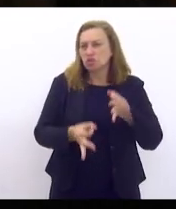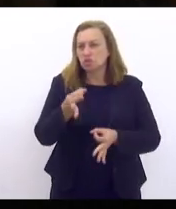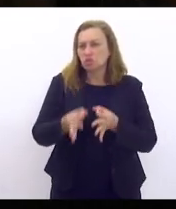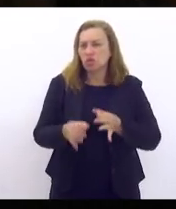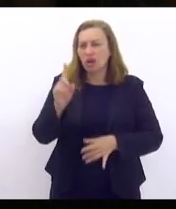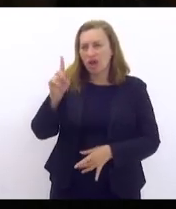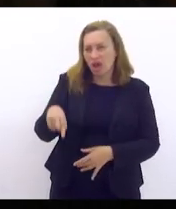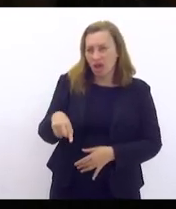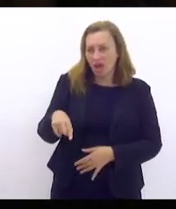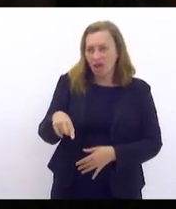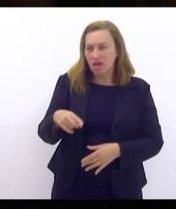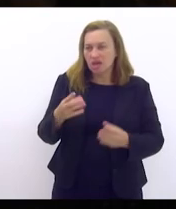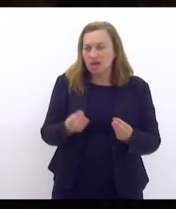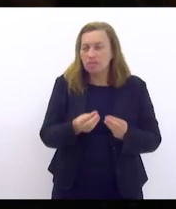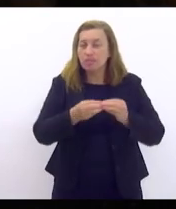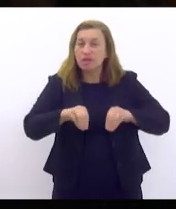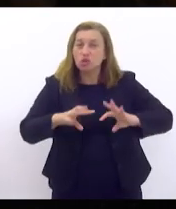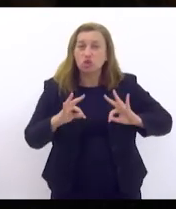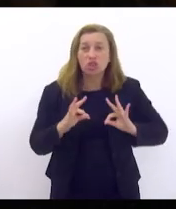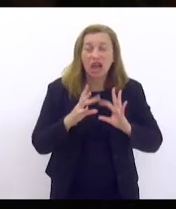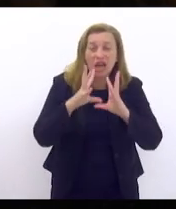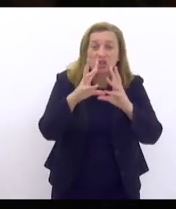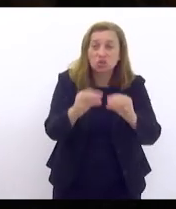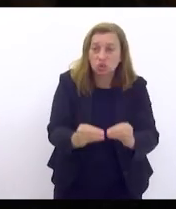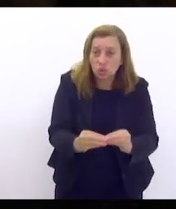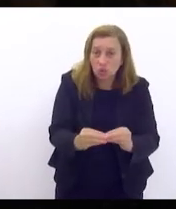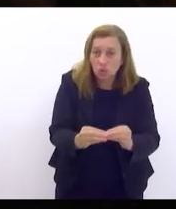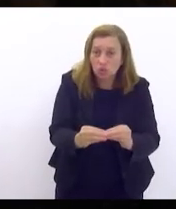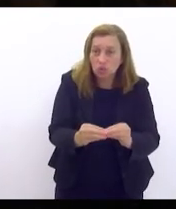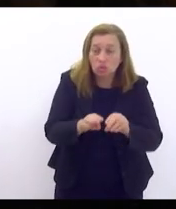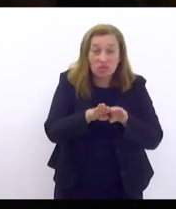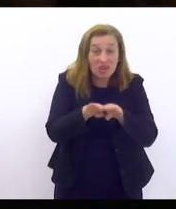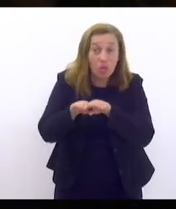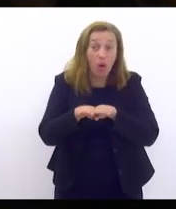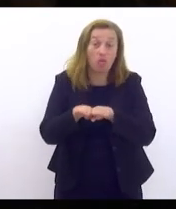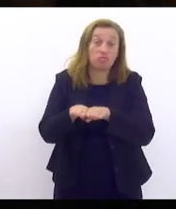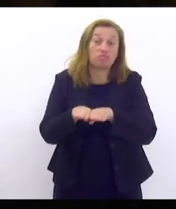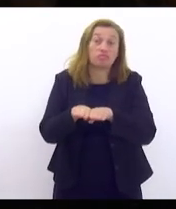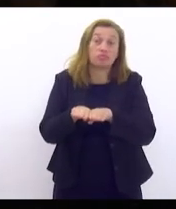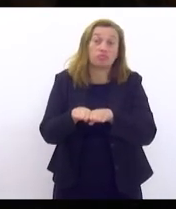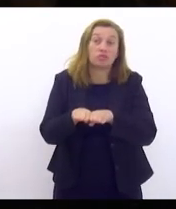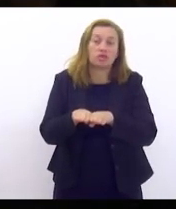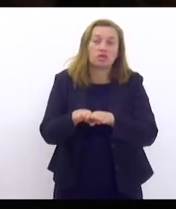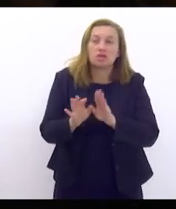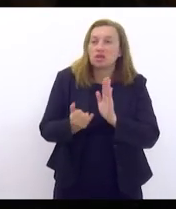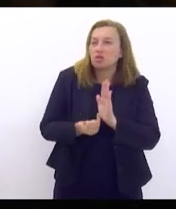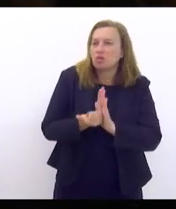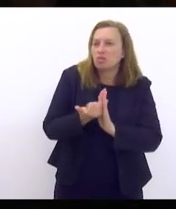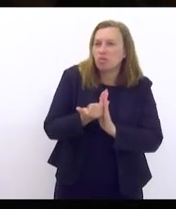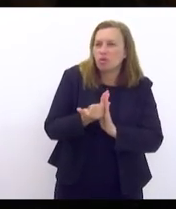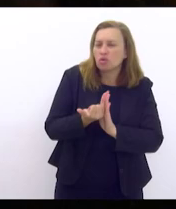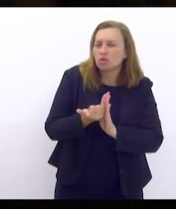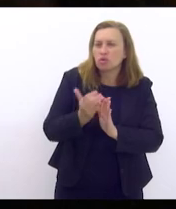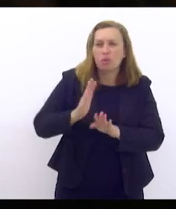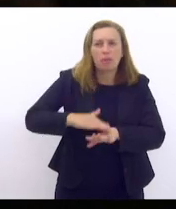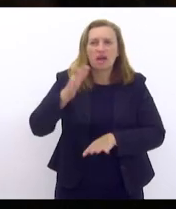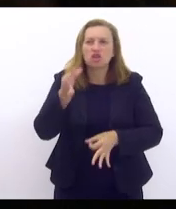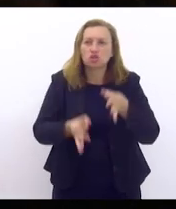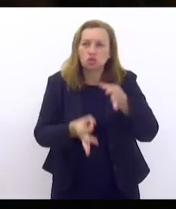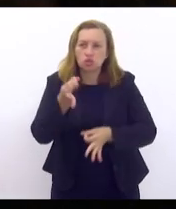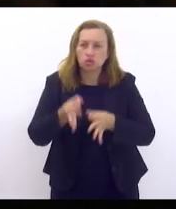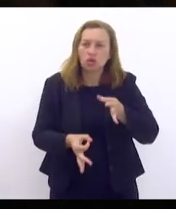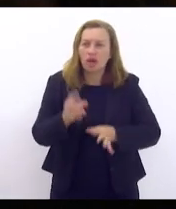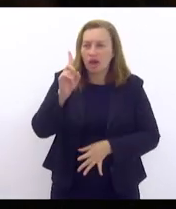que atinja todos de forma igual e o imposto mais justo que tem é